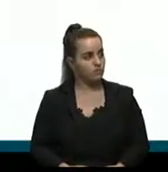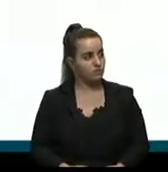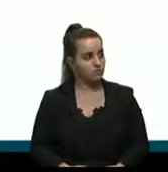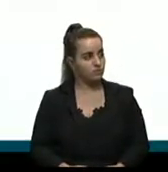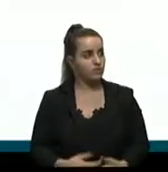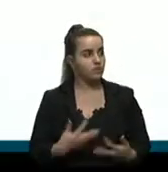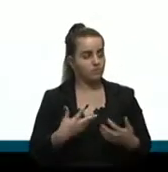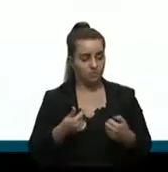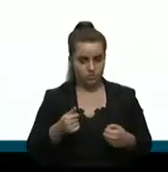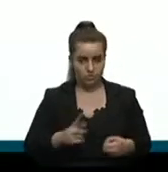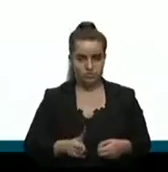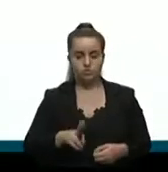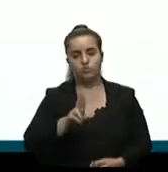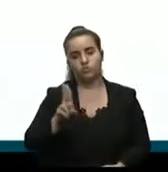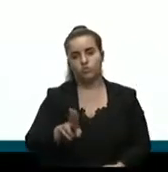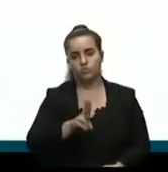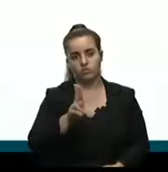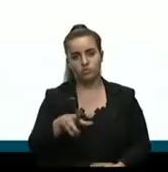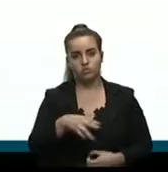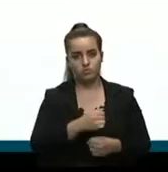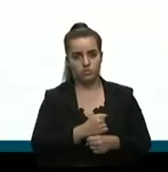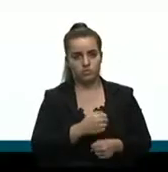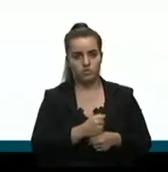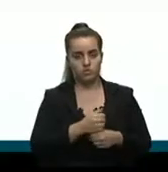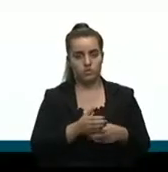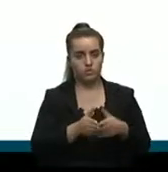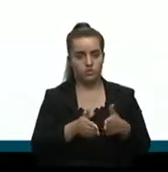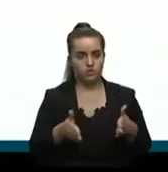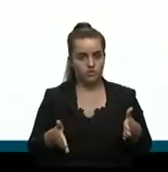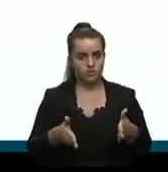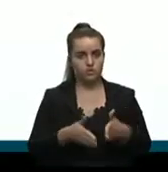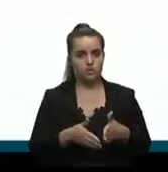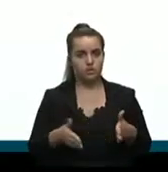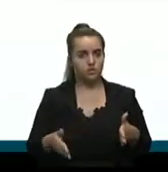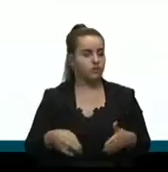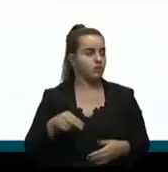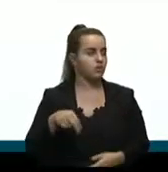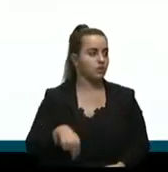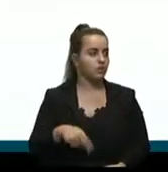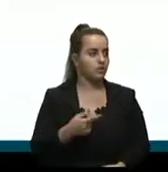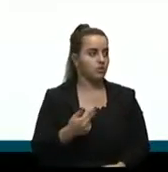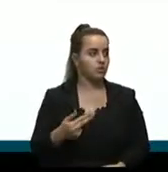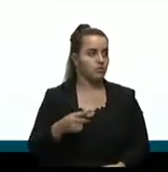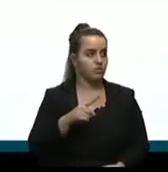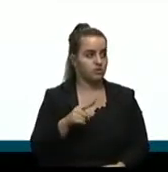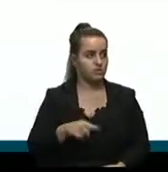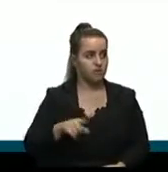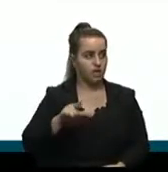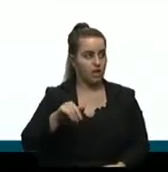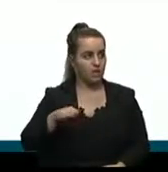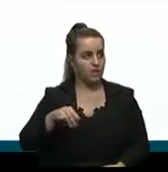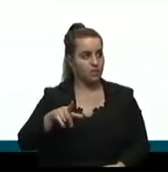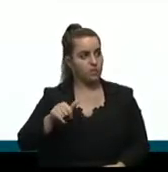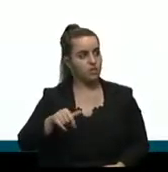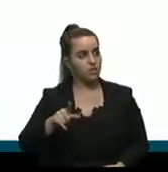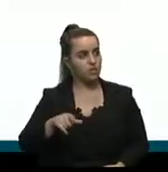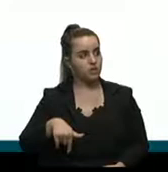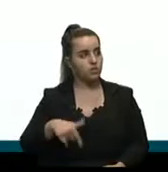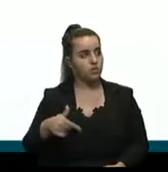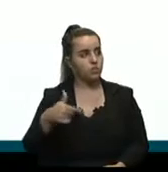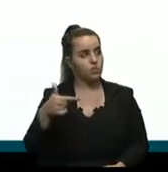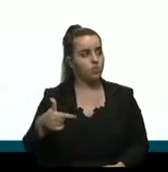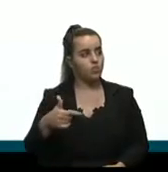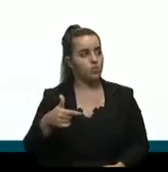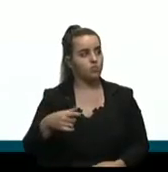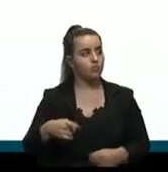Nós vamos continuar usando a fórmula do tamanho da amostra, n igual z lambda ao quadrado vezes a variância,